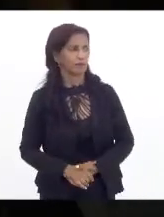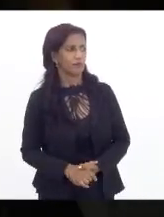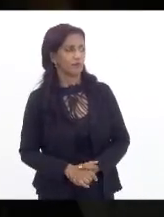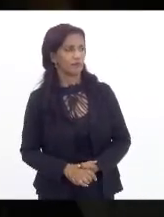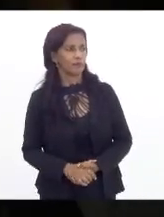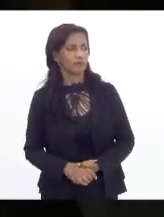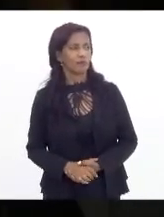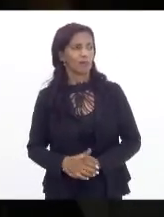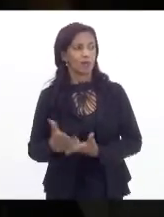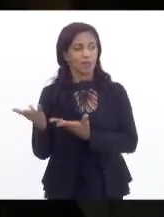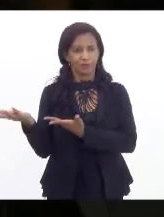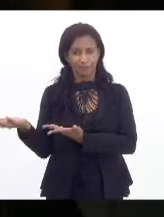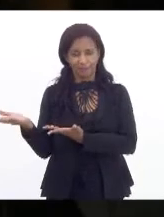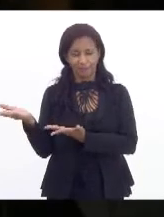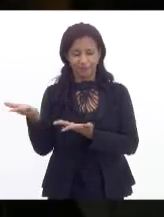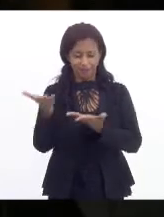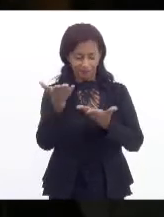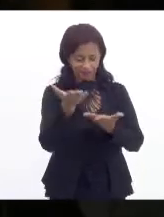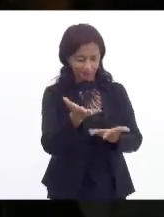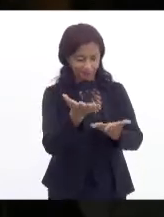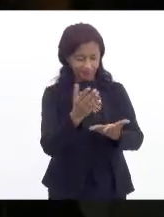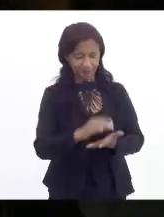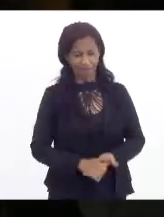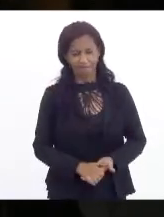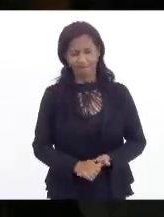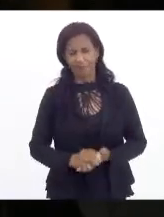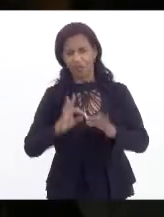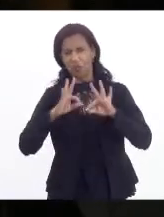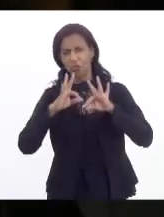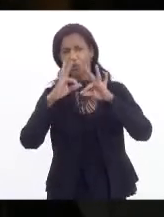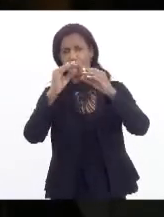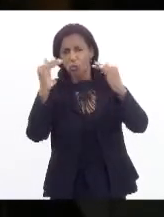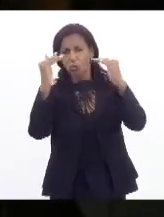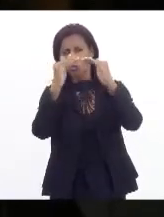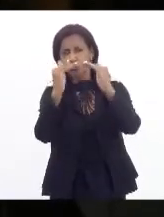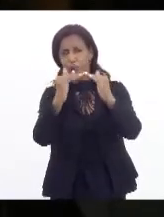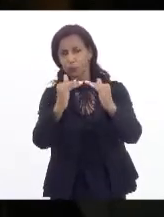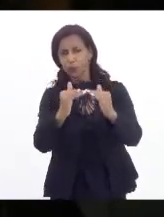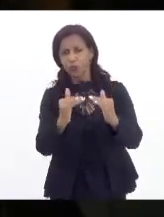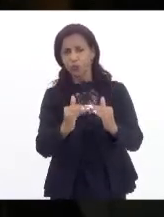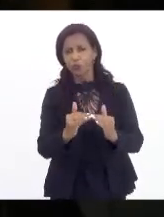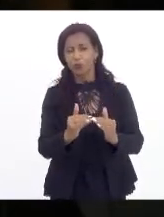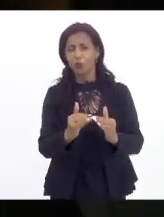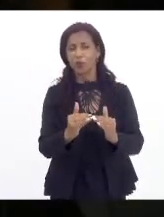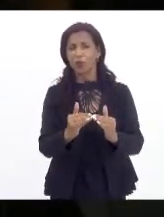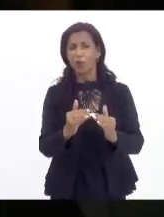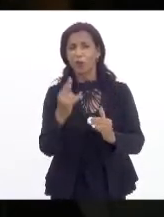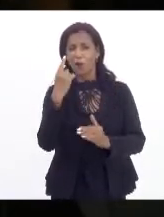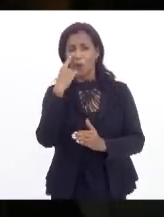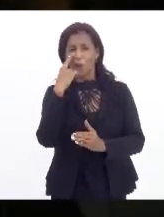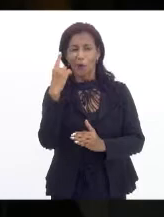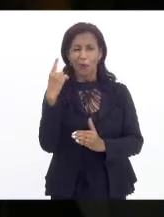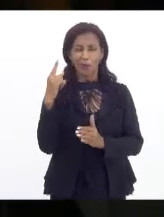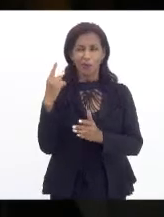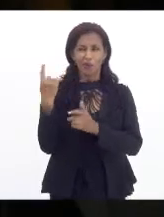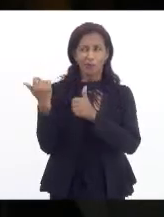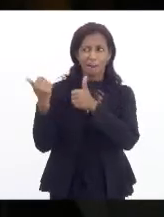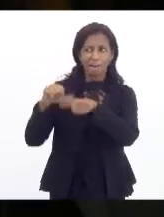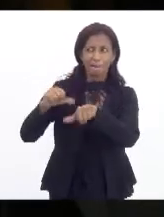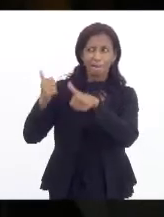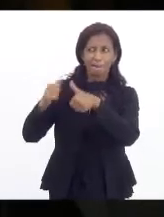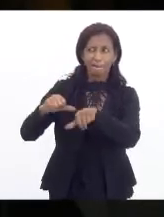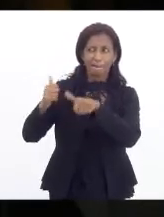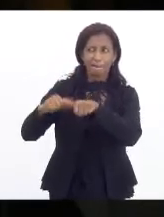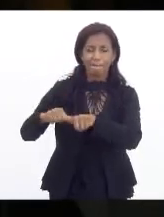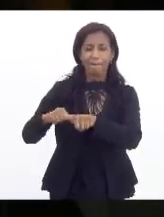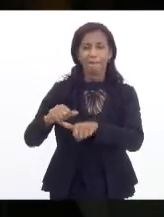seu aparte faz todo o sentido, porque eu estava levantando exatamente a